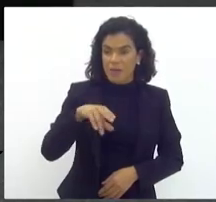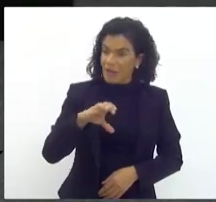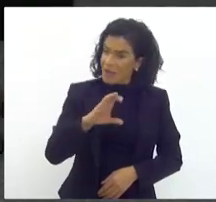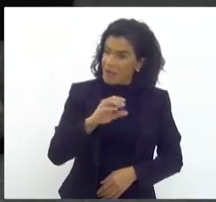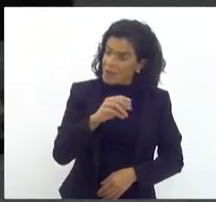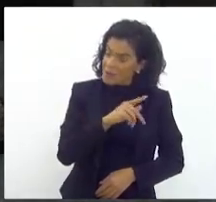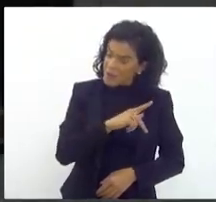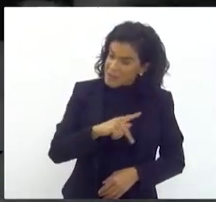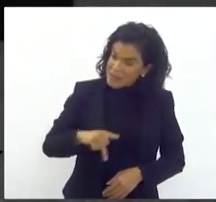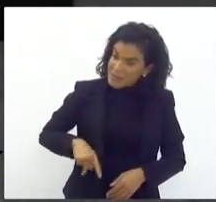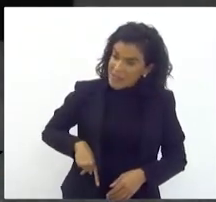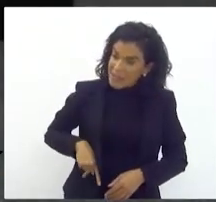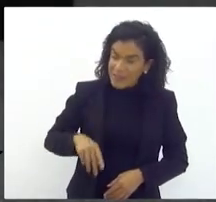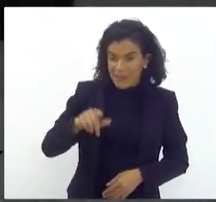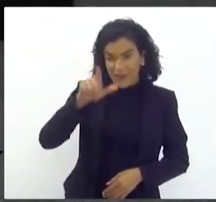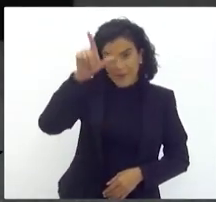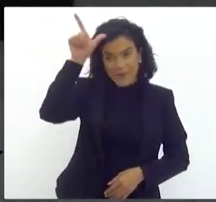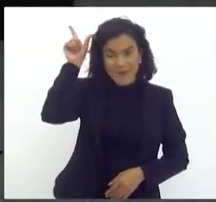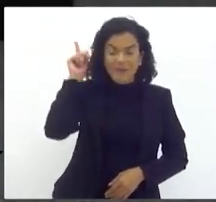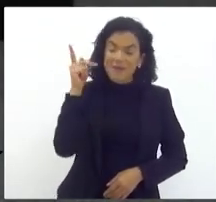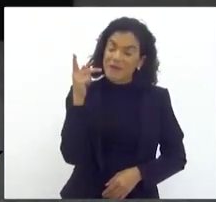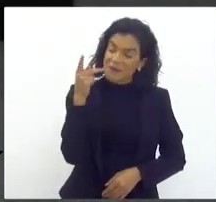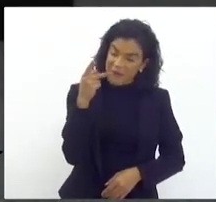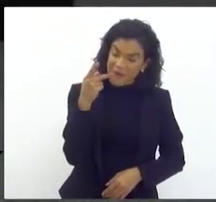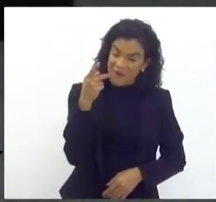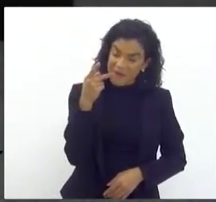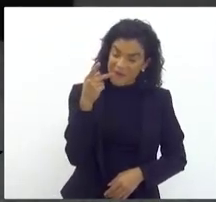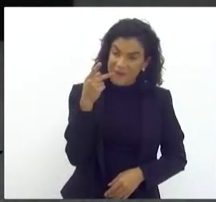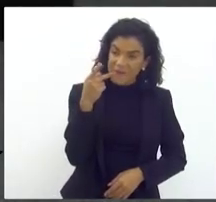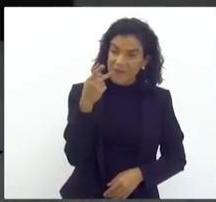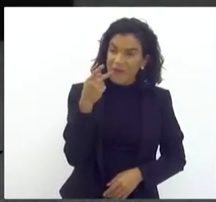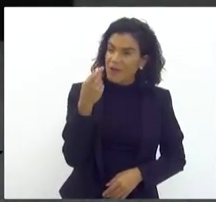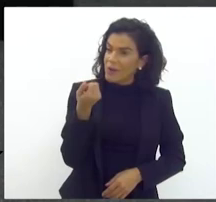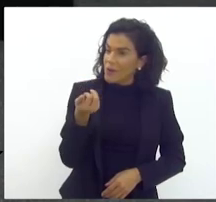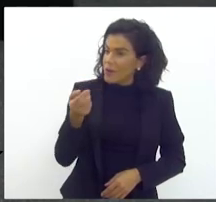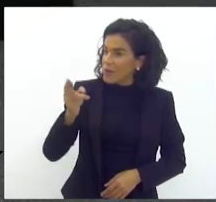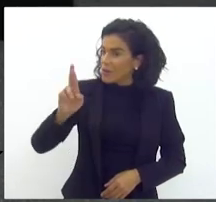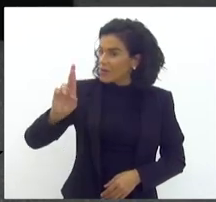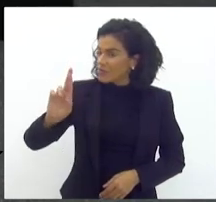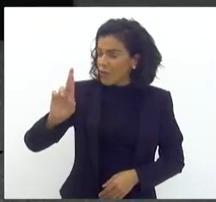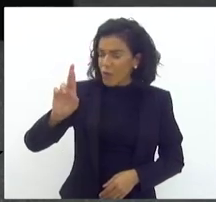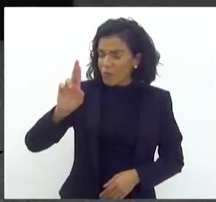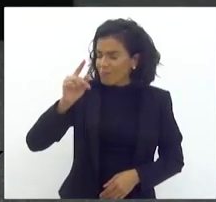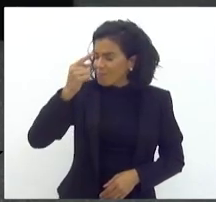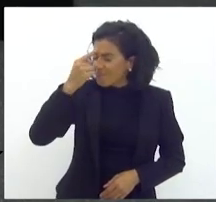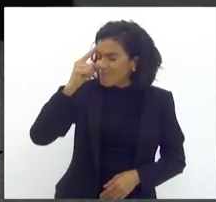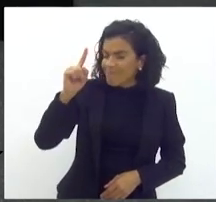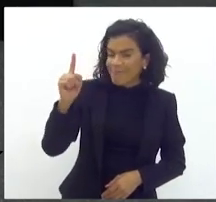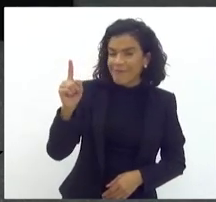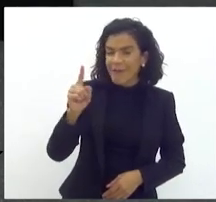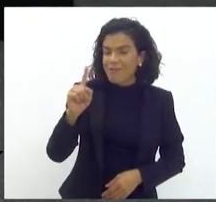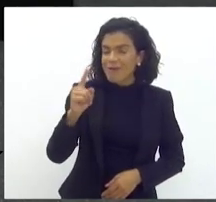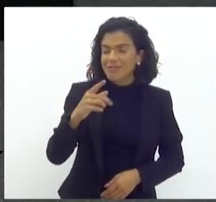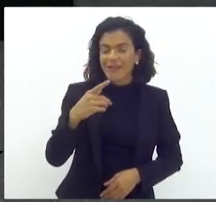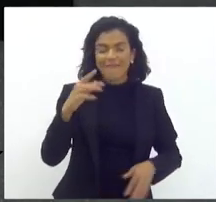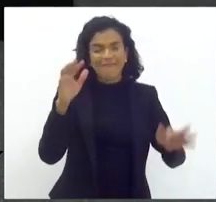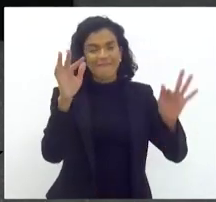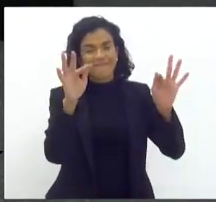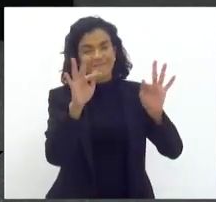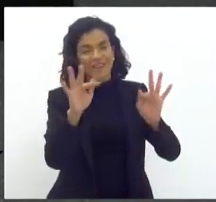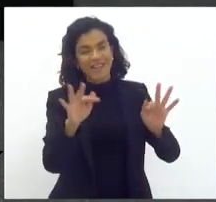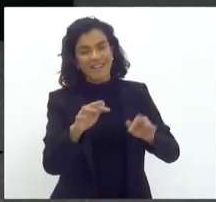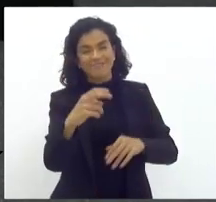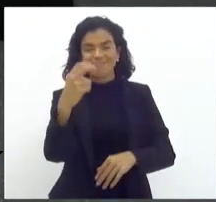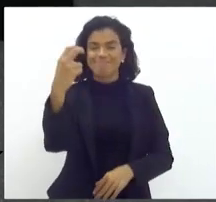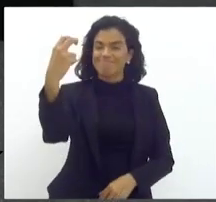Luiz Paulo Correia da Rocha vossa excelência não imagina a minha alegria em vê-lo